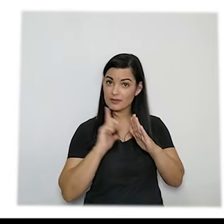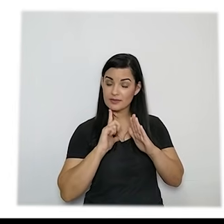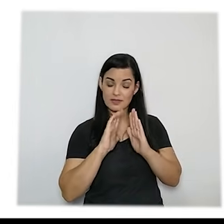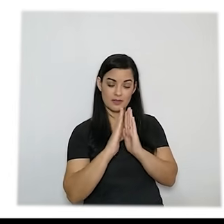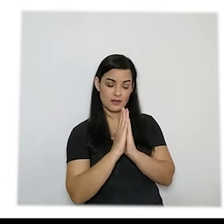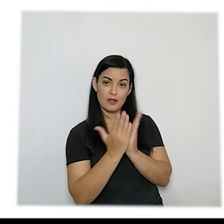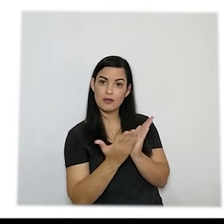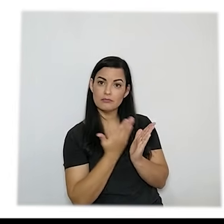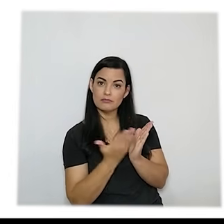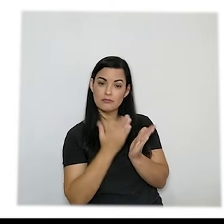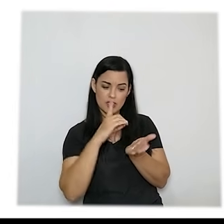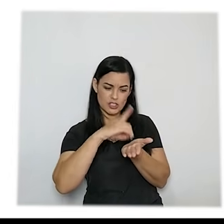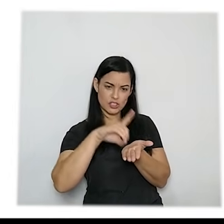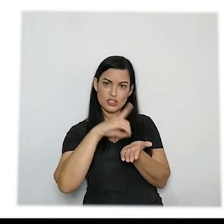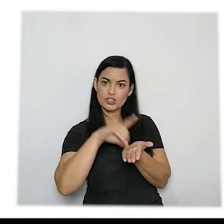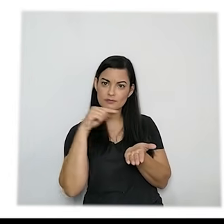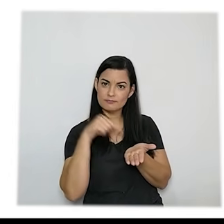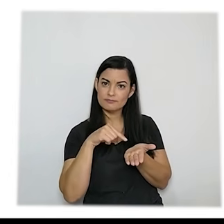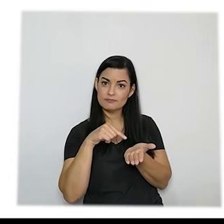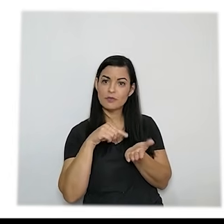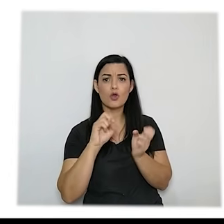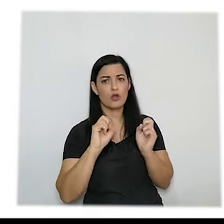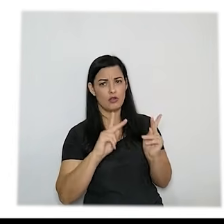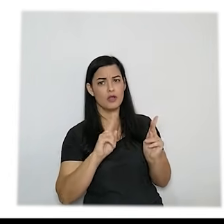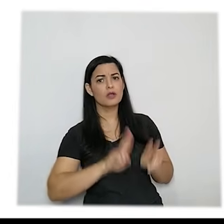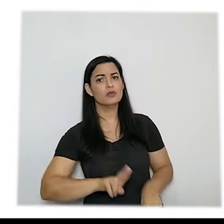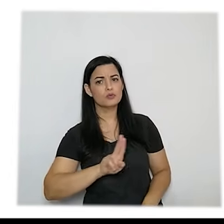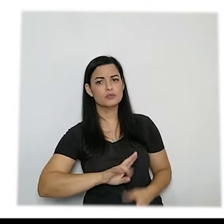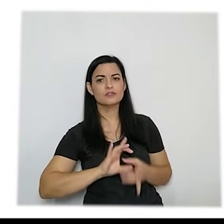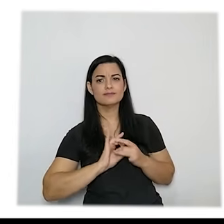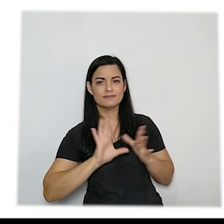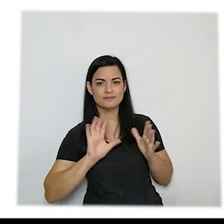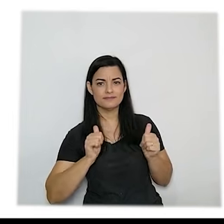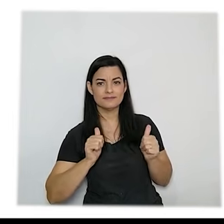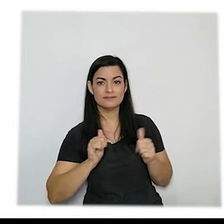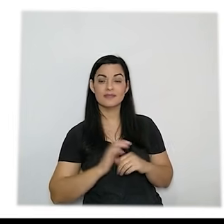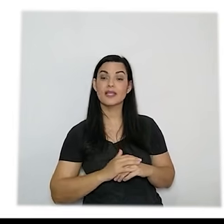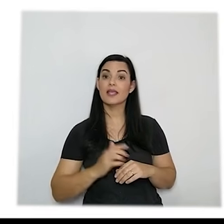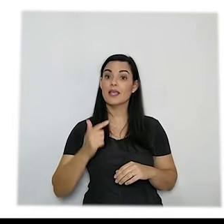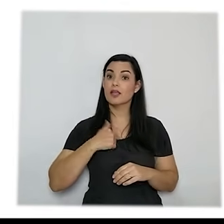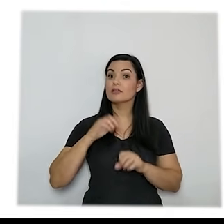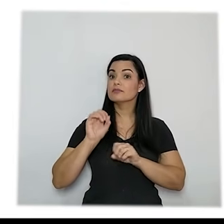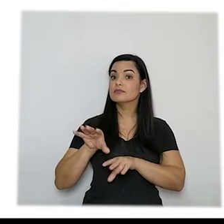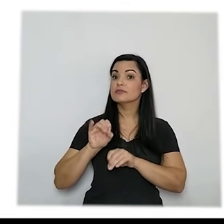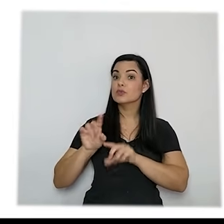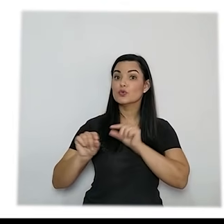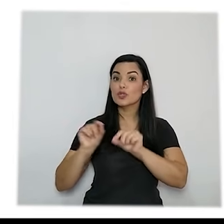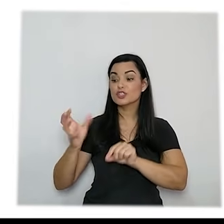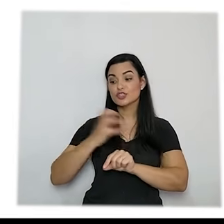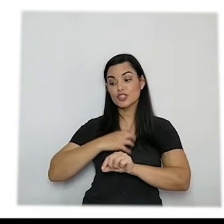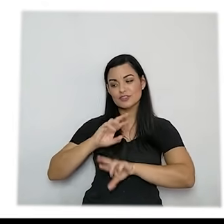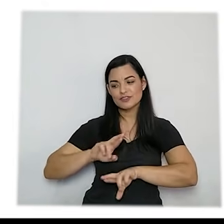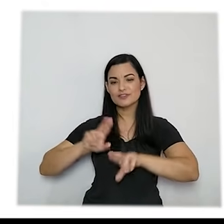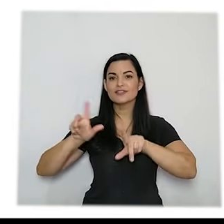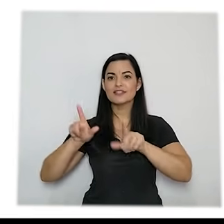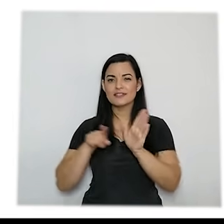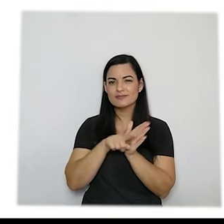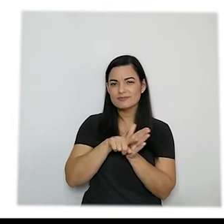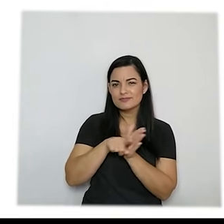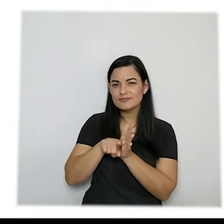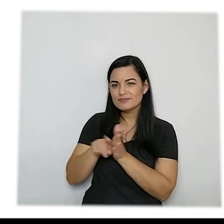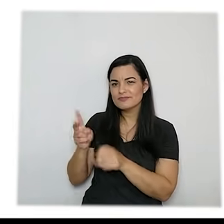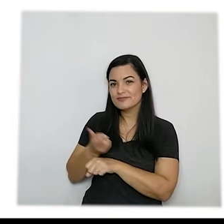aí, impresso, já encadernado, bonitinho, pode usar também, tá bom? A Pro está ensinando aqui uma outra forma de